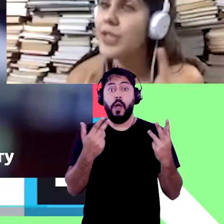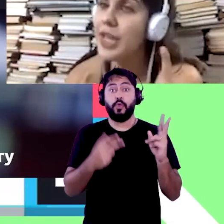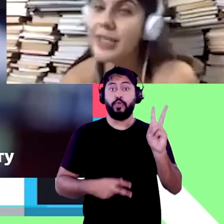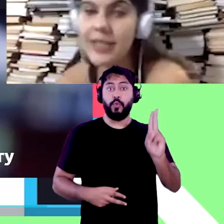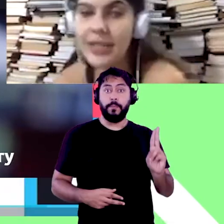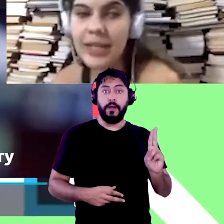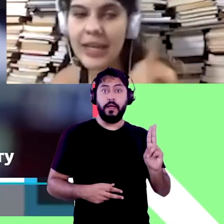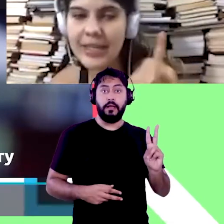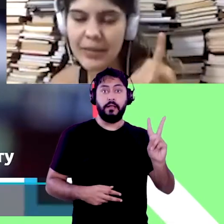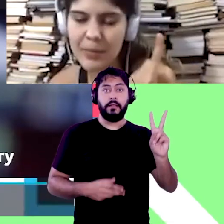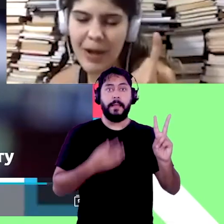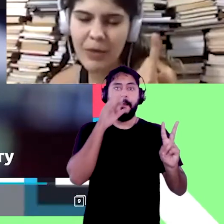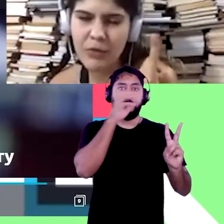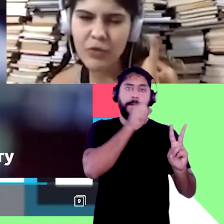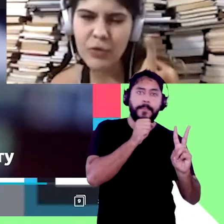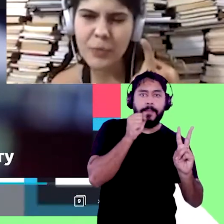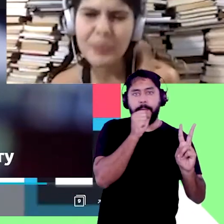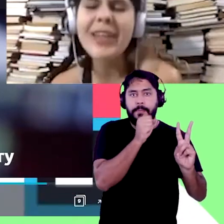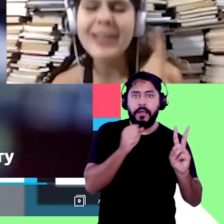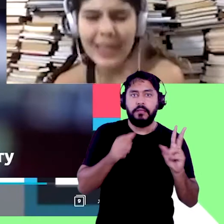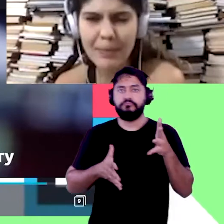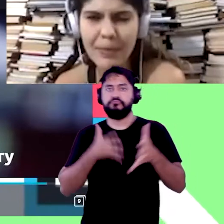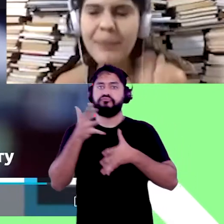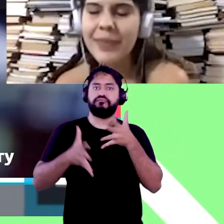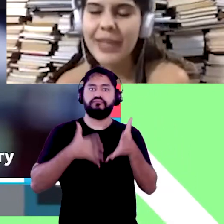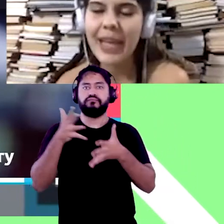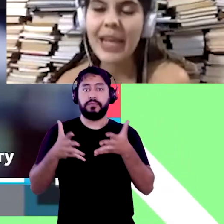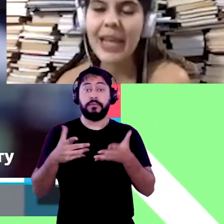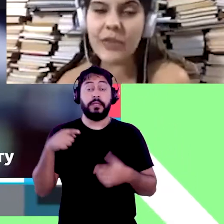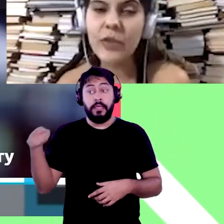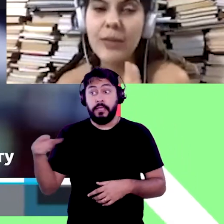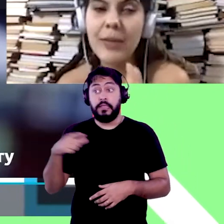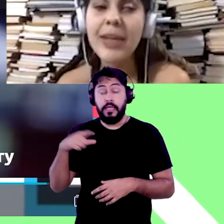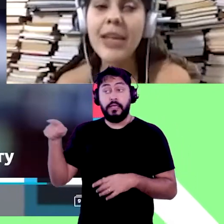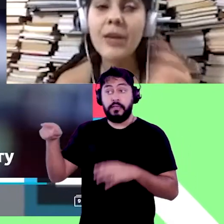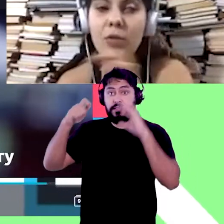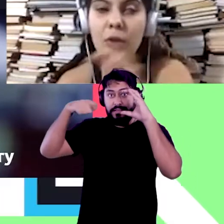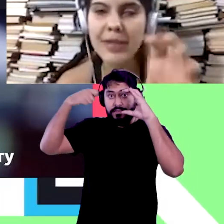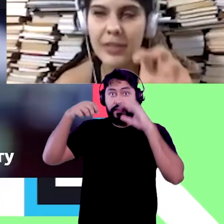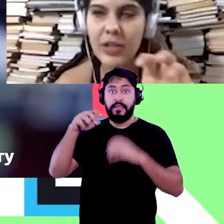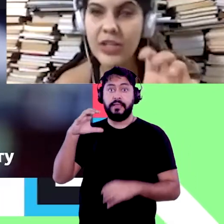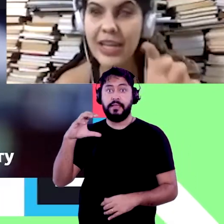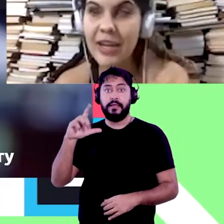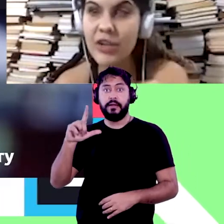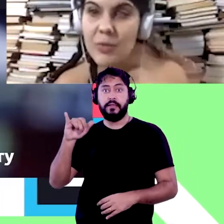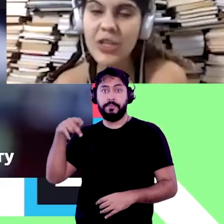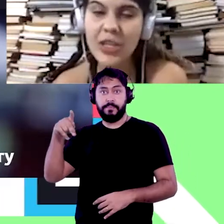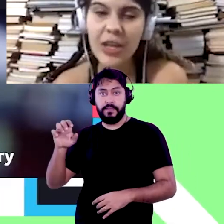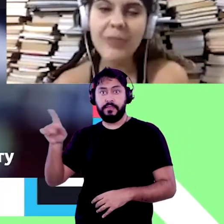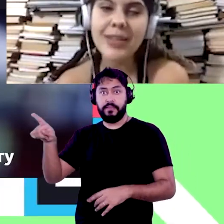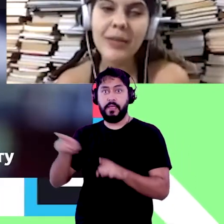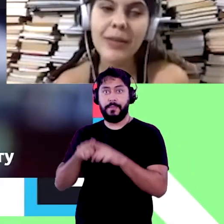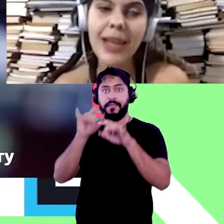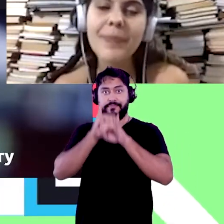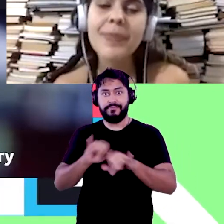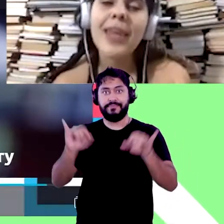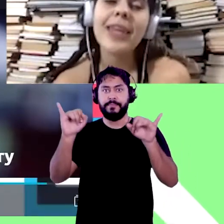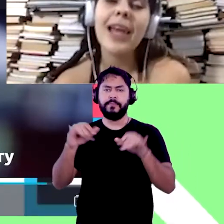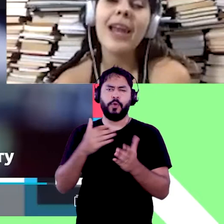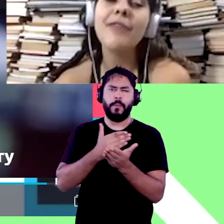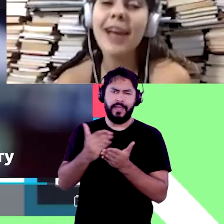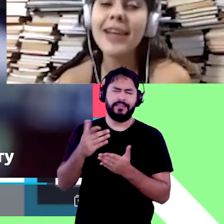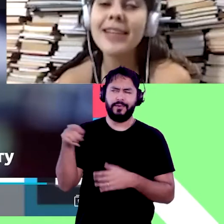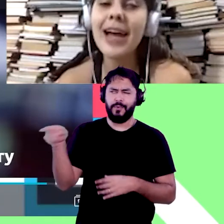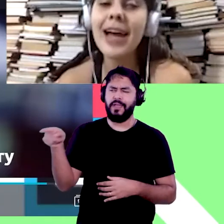trouxe esse áudio, esse clipe que ela lançou também. O comecinho eu acho legal, a gente pode até começar com ele, que